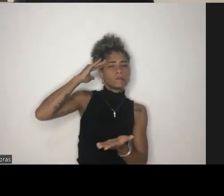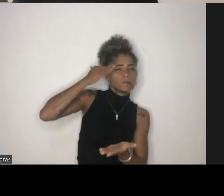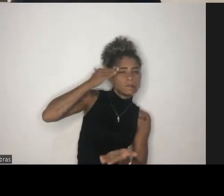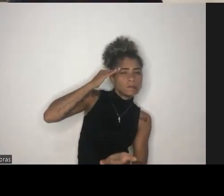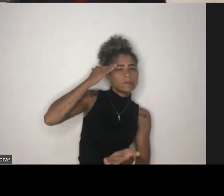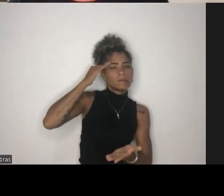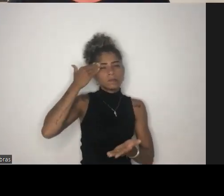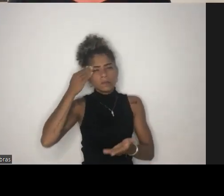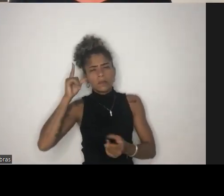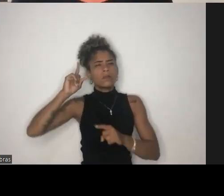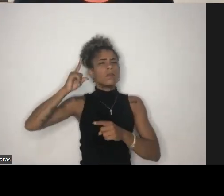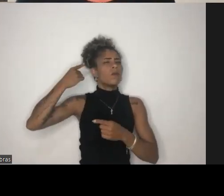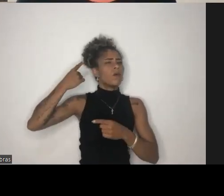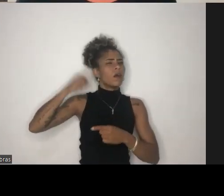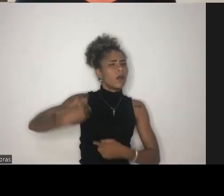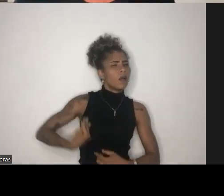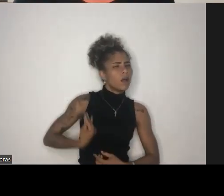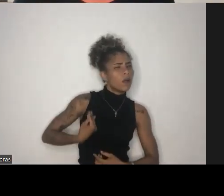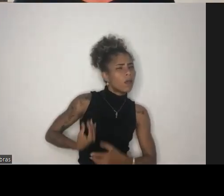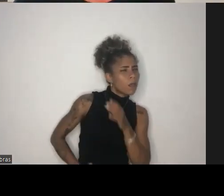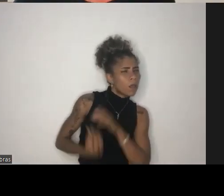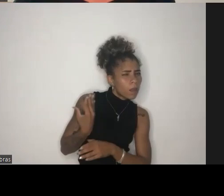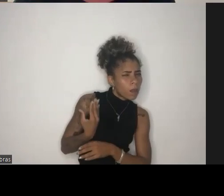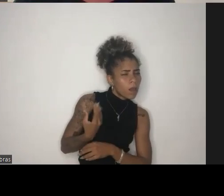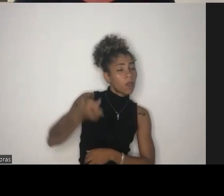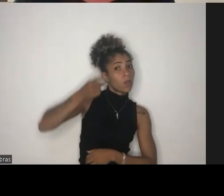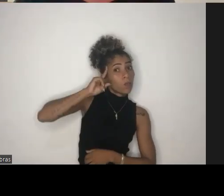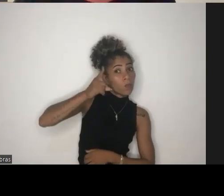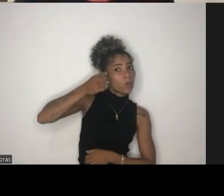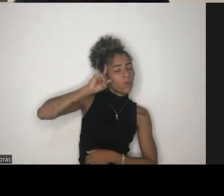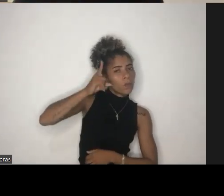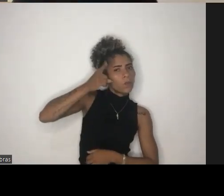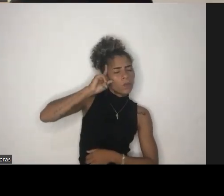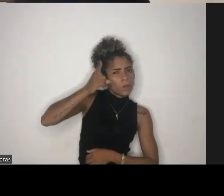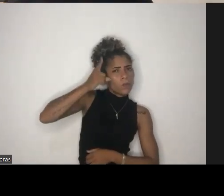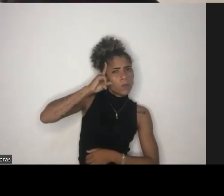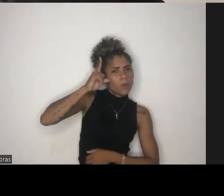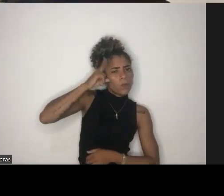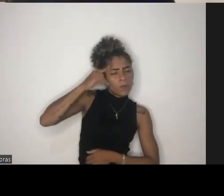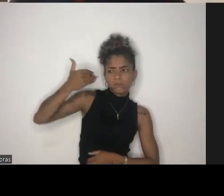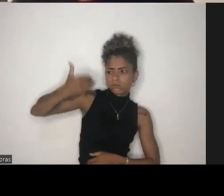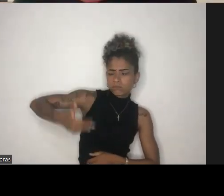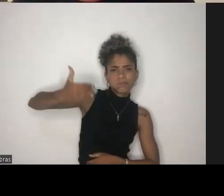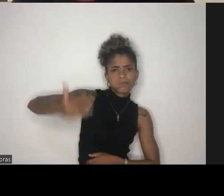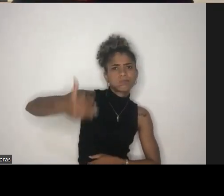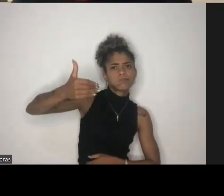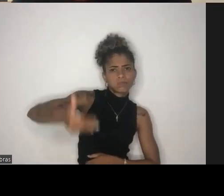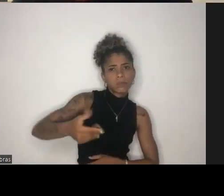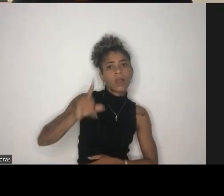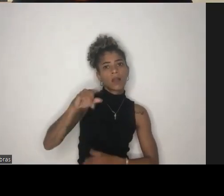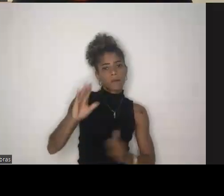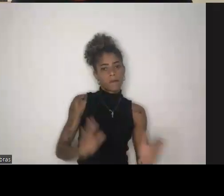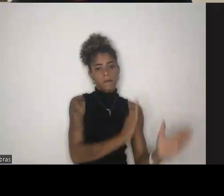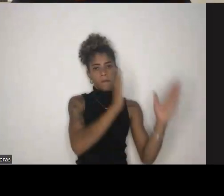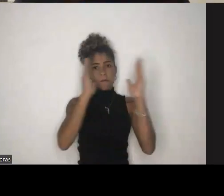momento O que que é viver um processo criativo constante Essa é a questão aí começou esse capítulo que eu vou mostrar